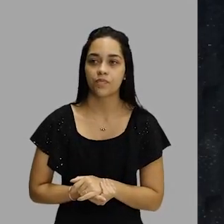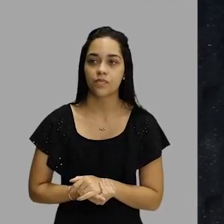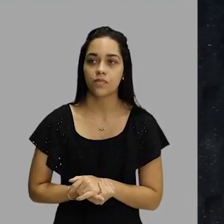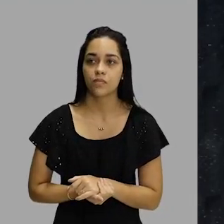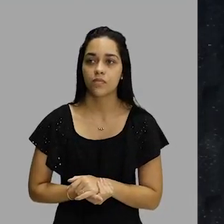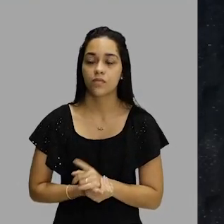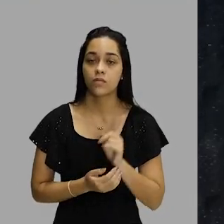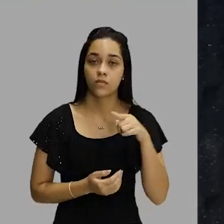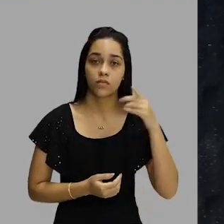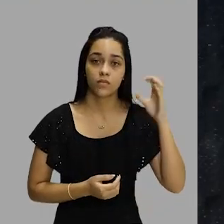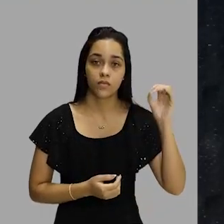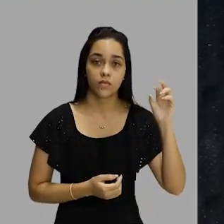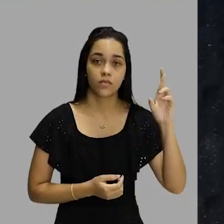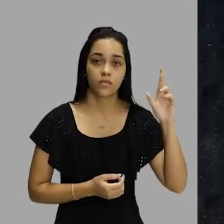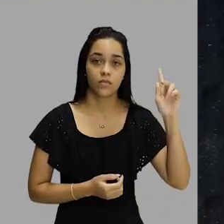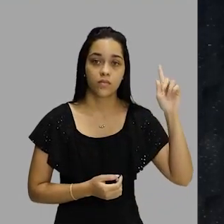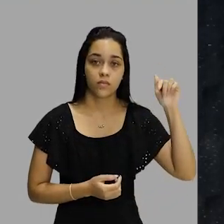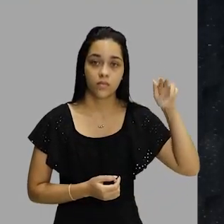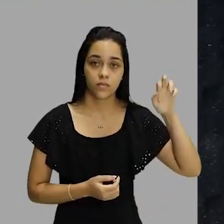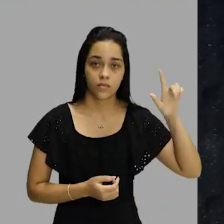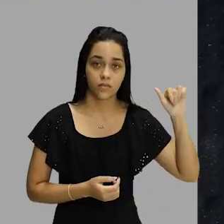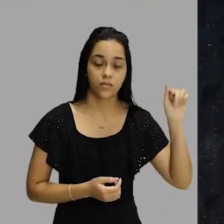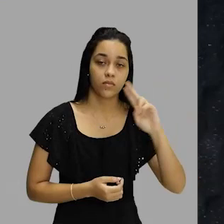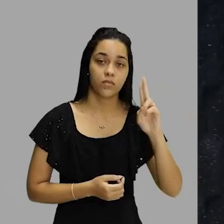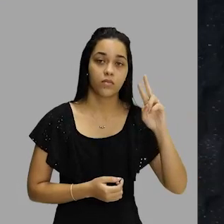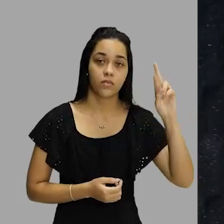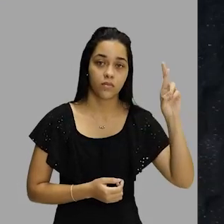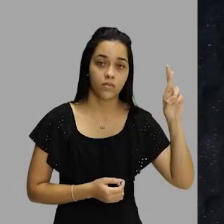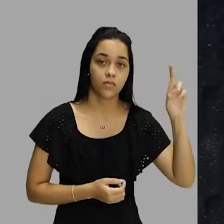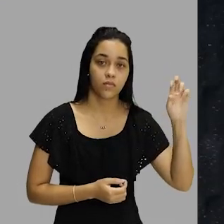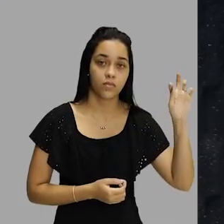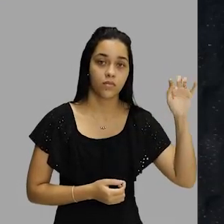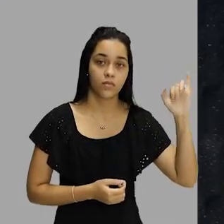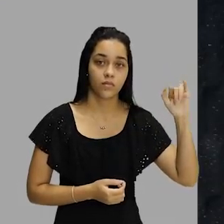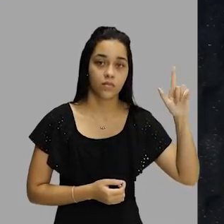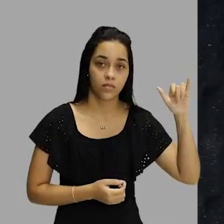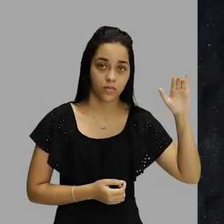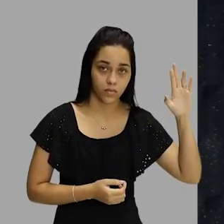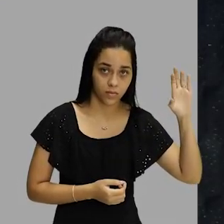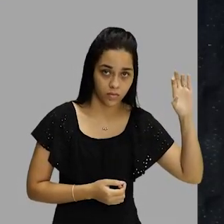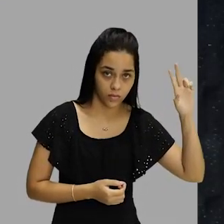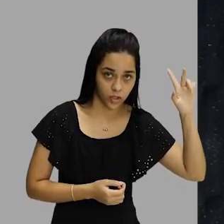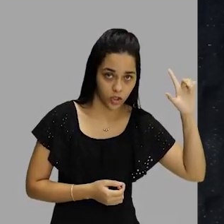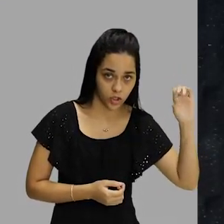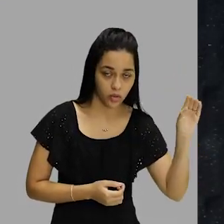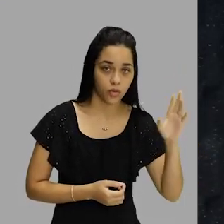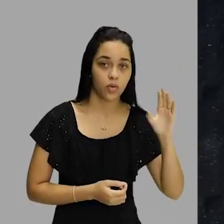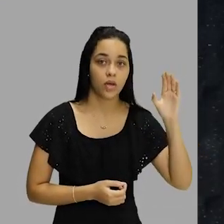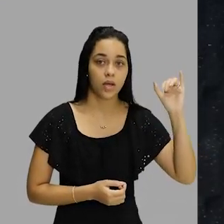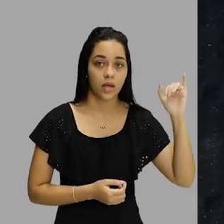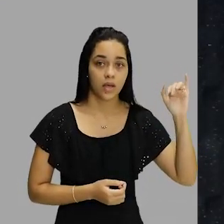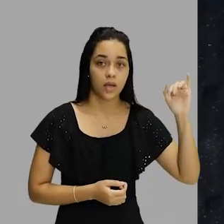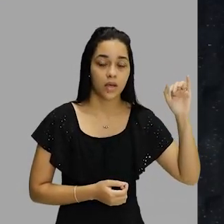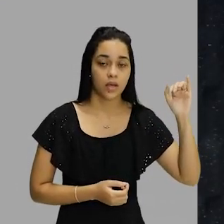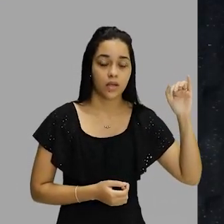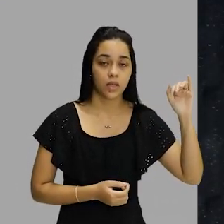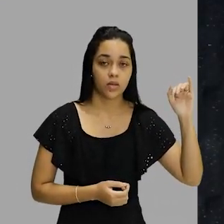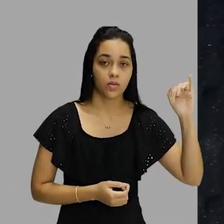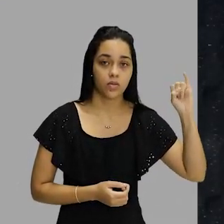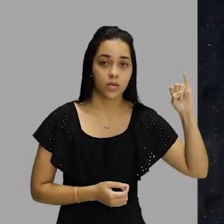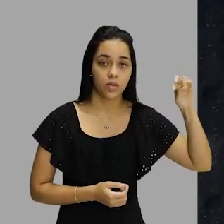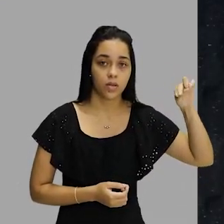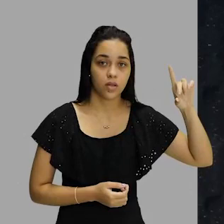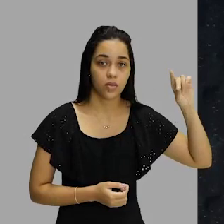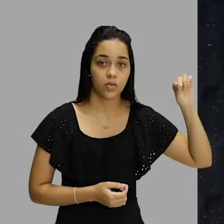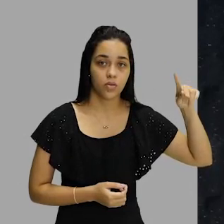uma outra organela que a gente chama de retículo endoplasmático liso, né? Esse tipo de organela é